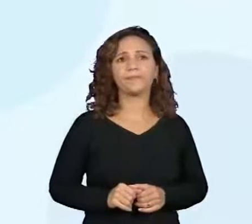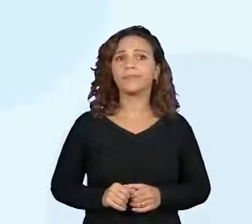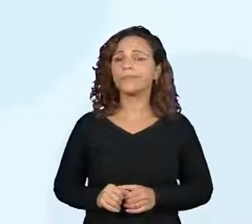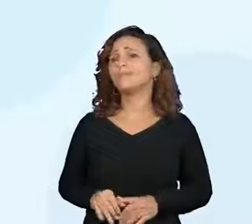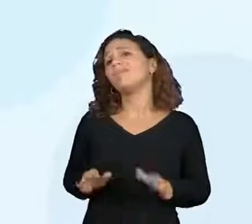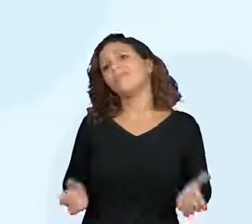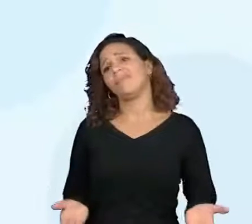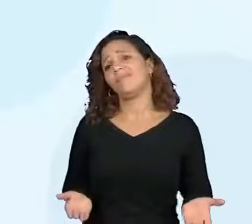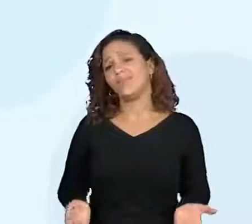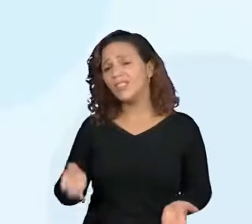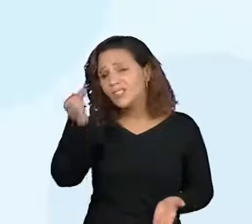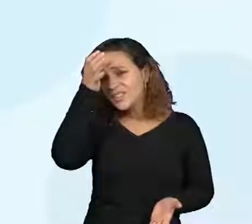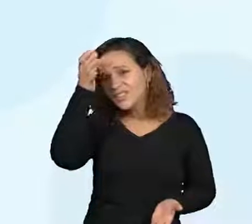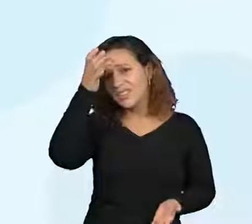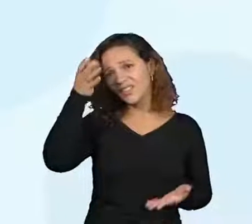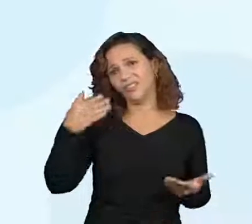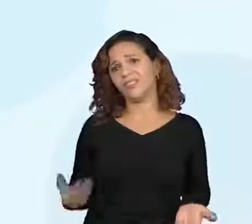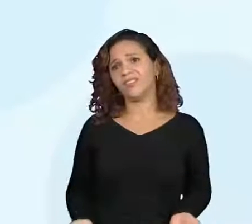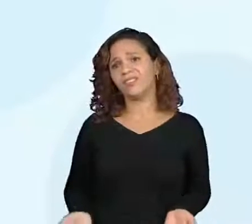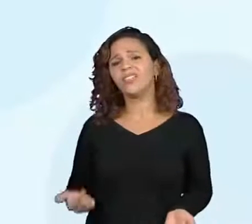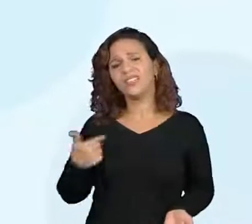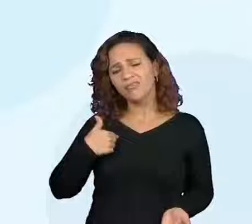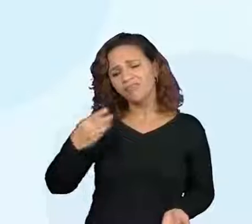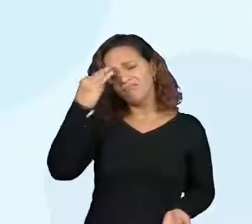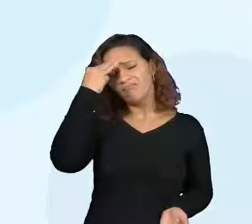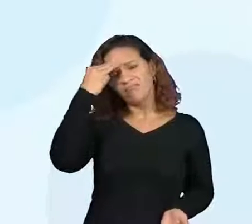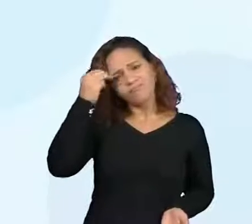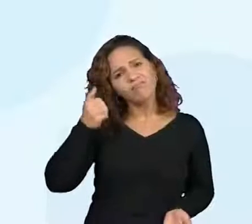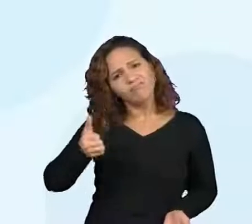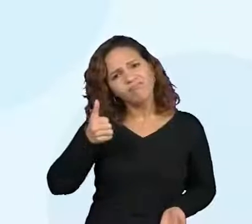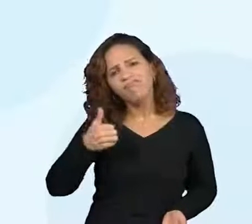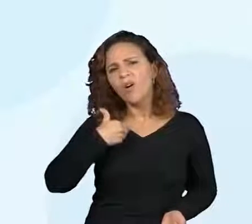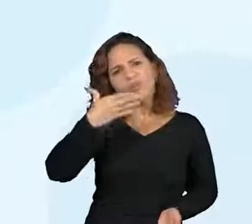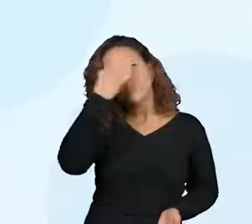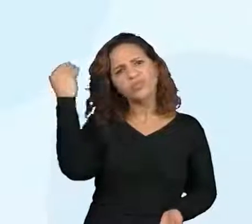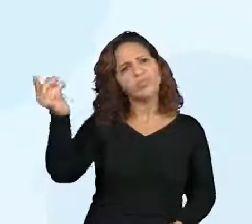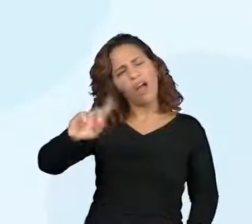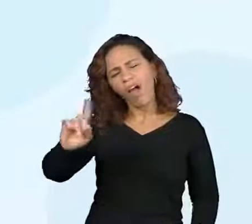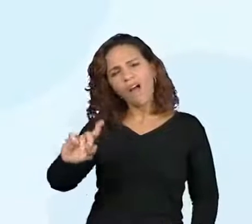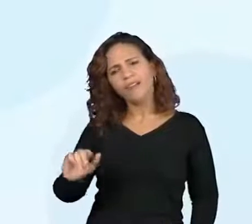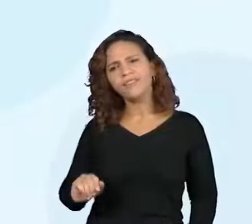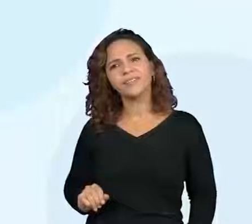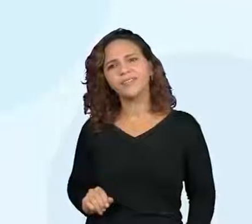Tia, mas eu tenho boa memória, não vou esquecer a lição.